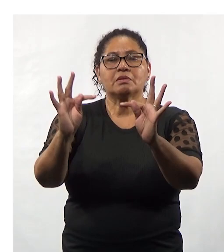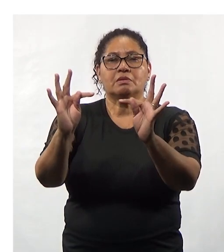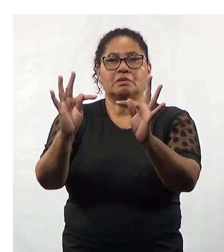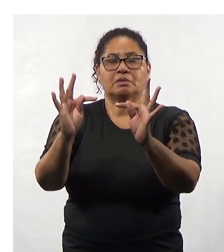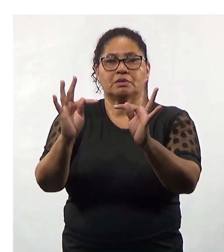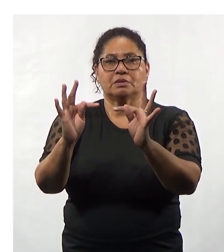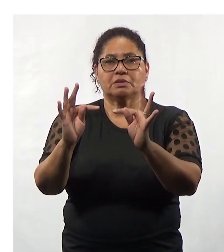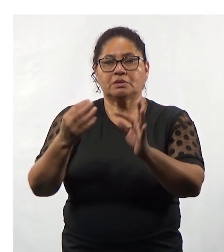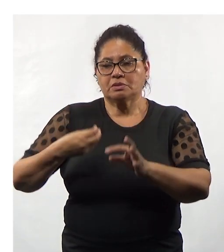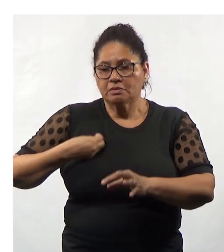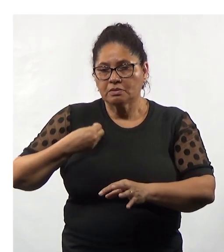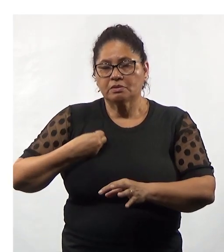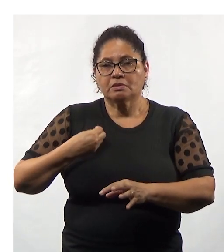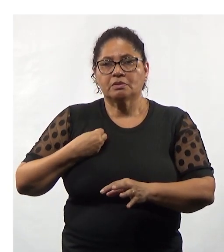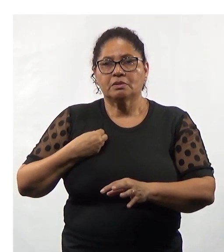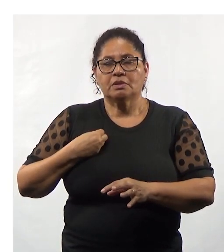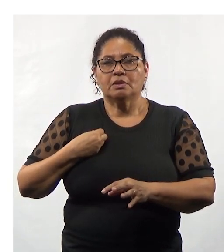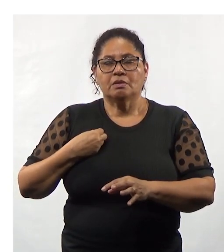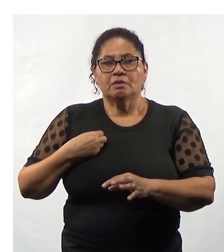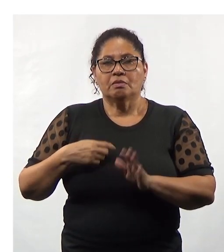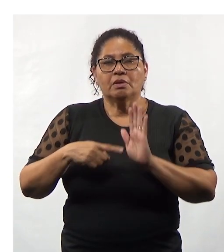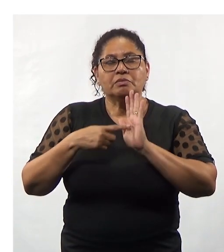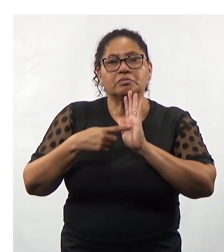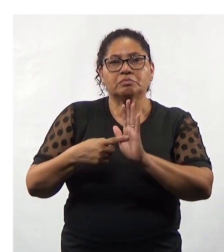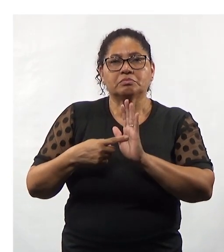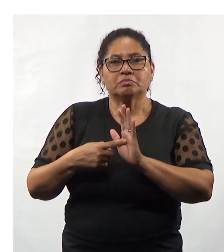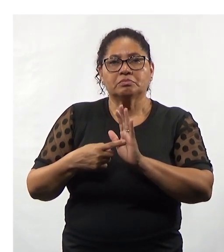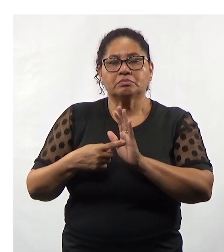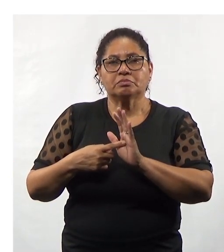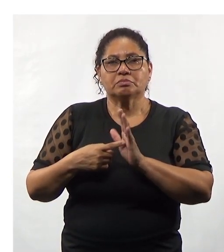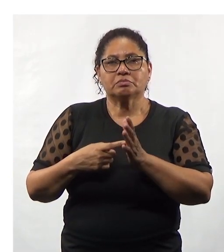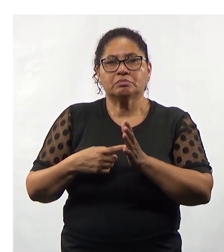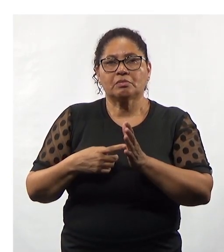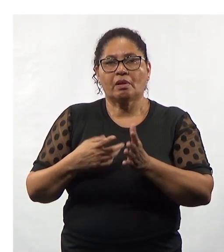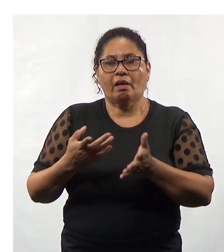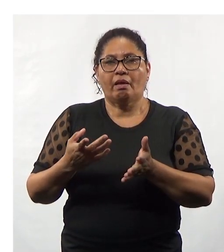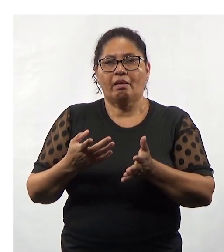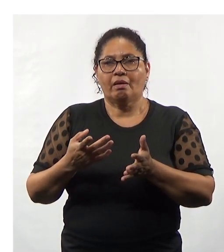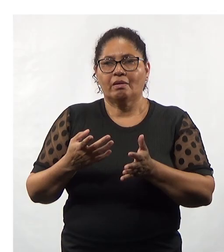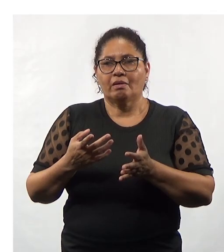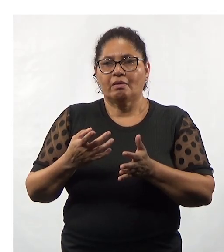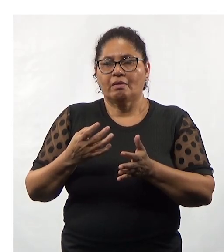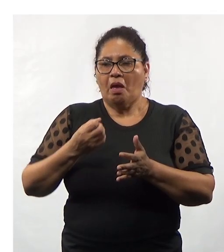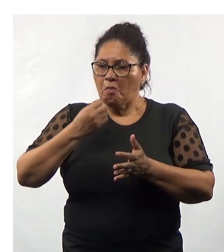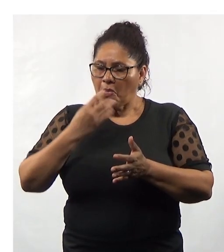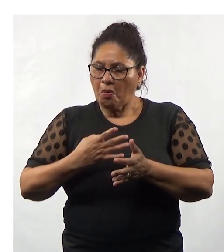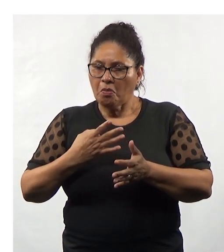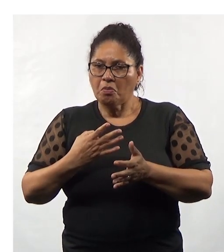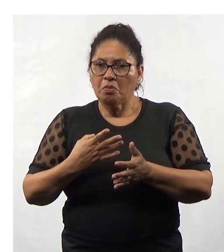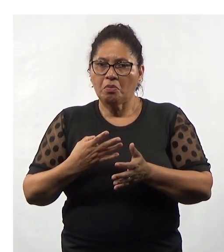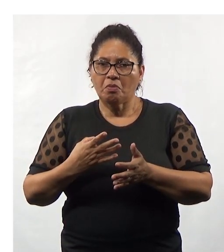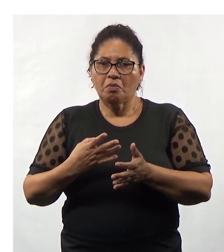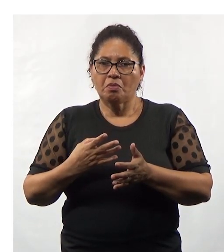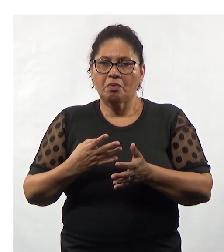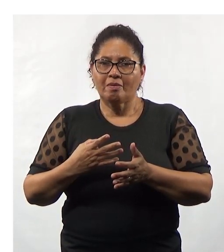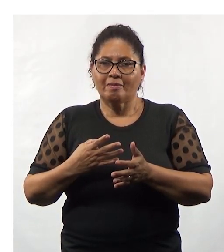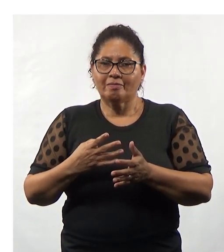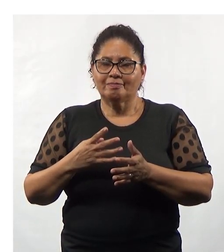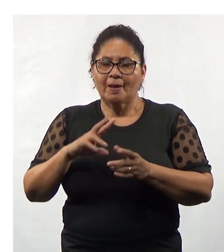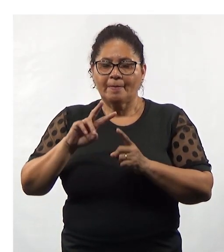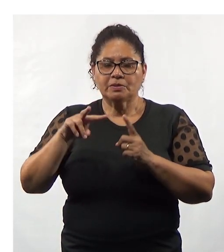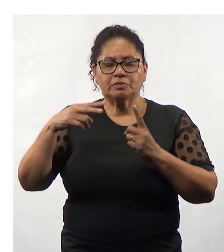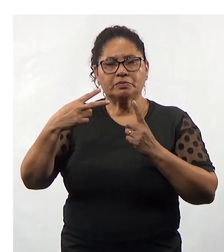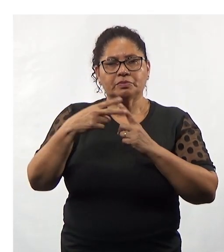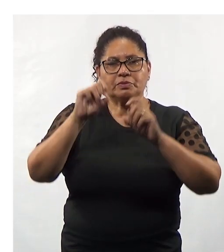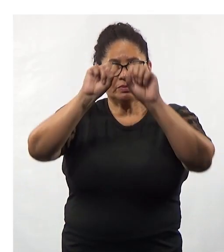tecnologia que existe, ou ele vai trazer um benefício para a sociedade? Lembra da sociedade como perspectiva